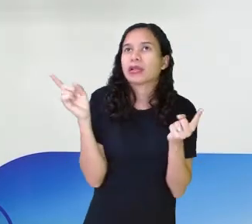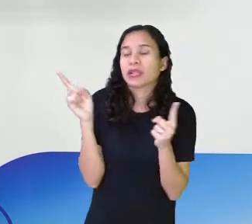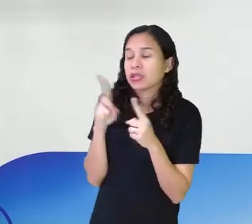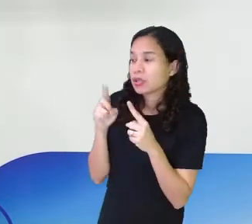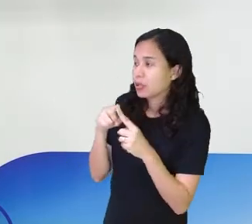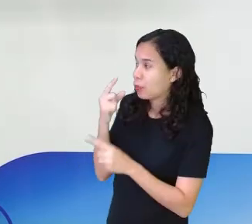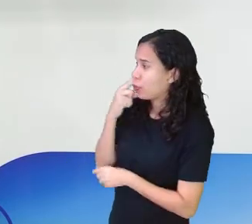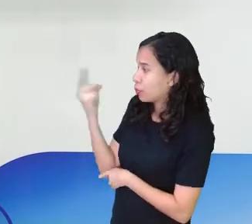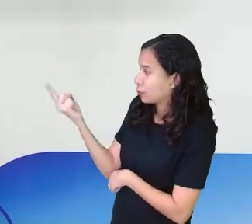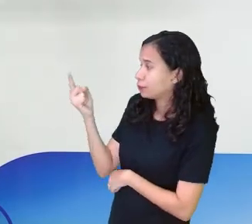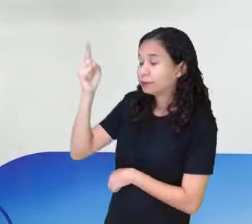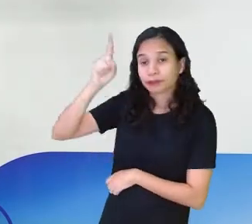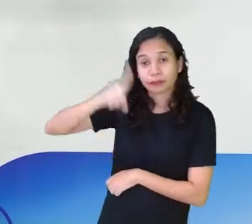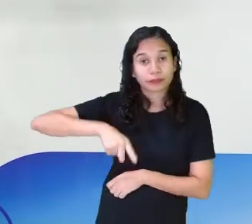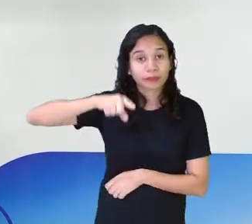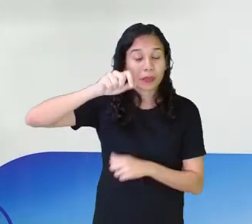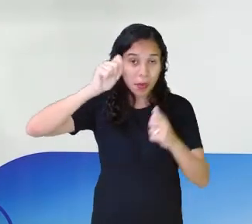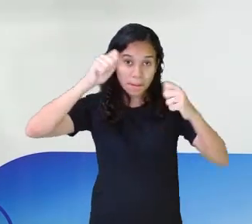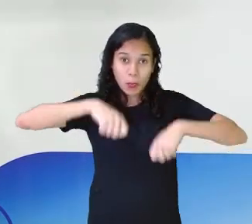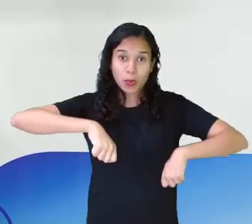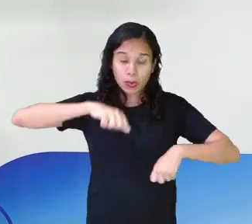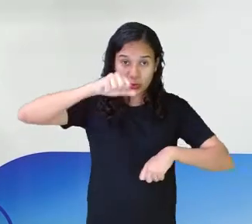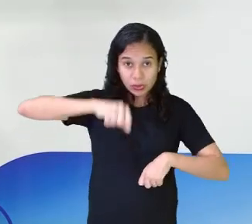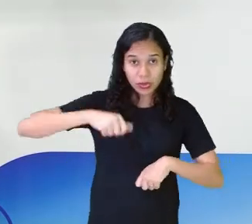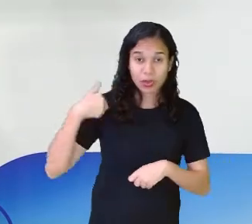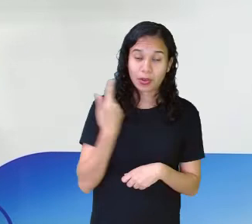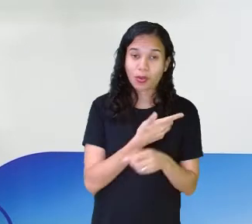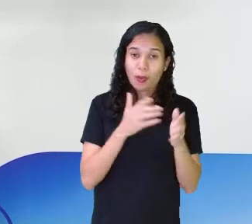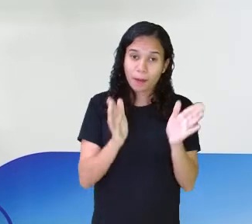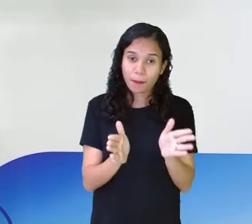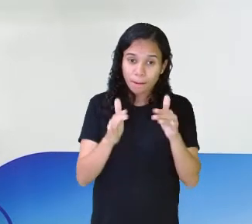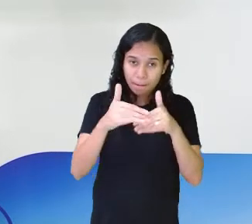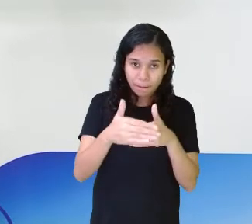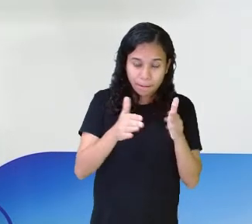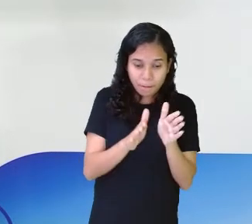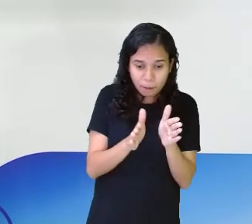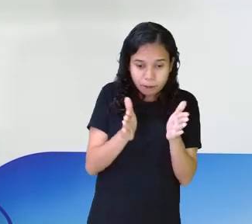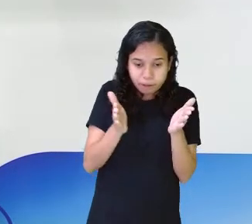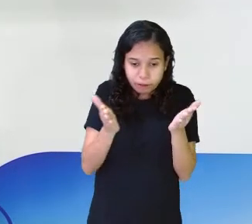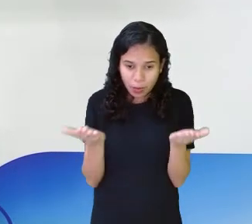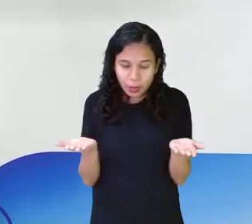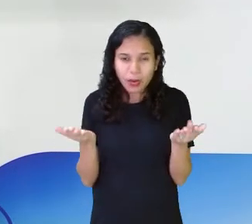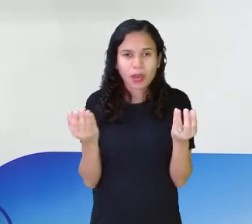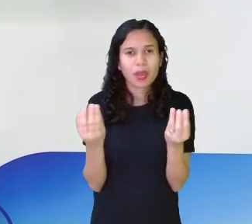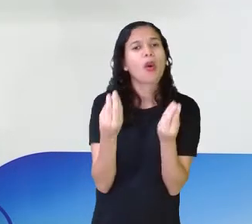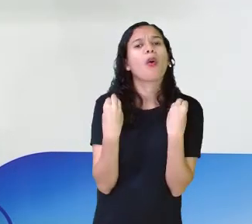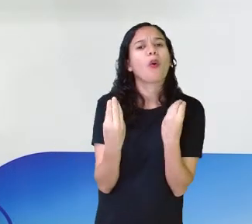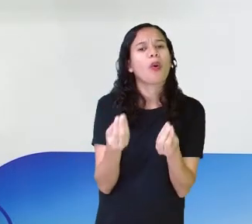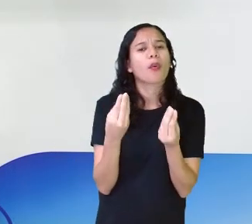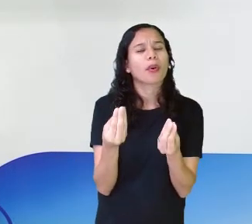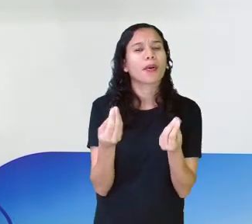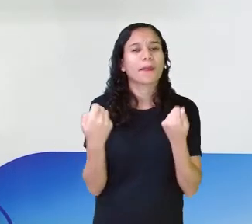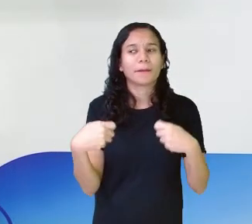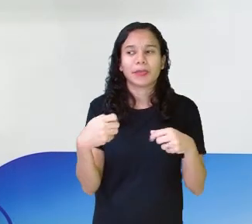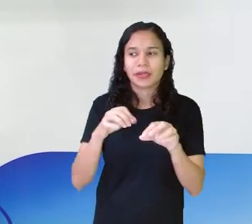de embalagem é possível a gente planificar. Como? Eu só preciso